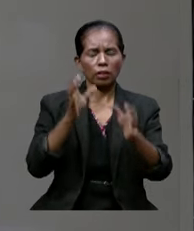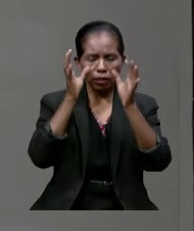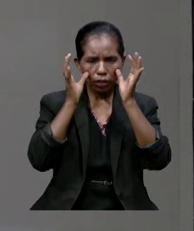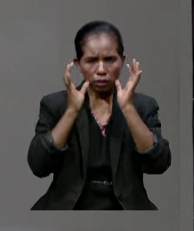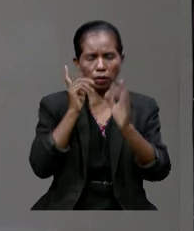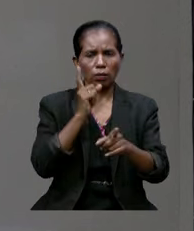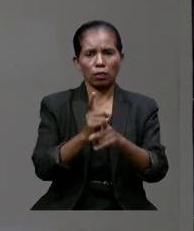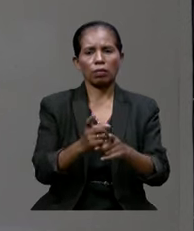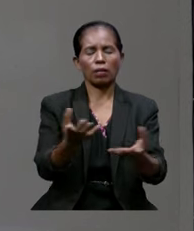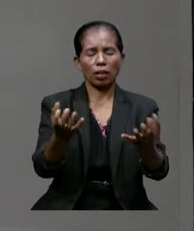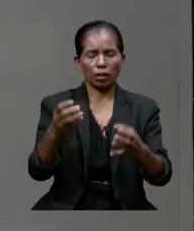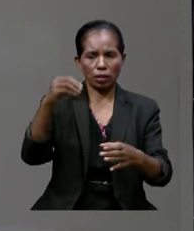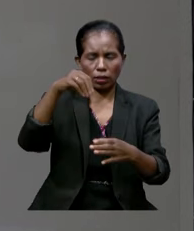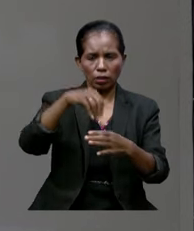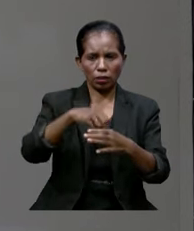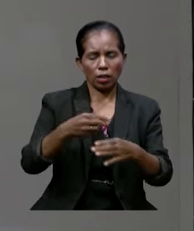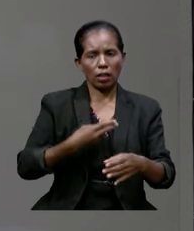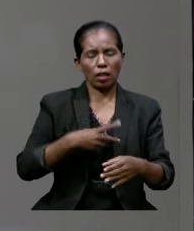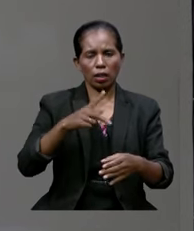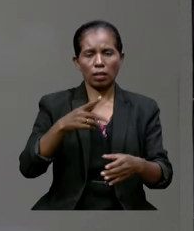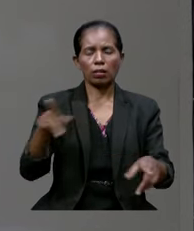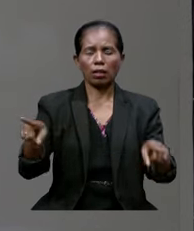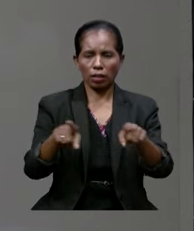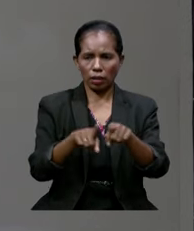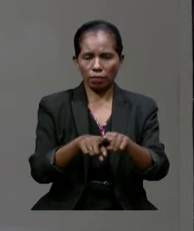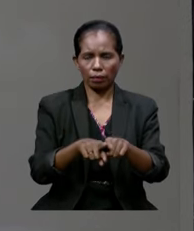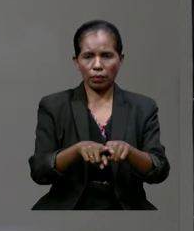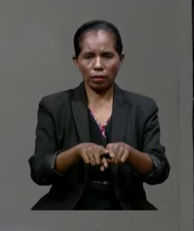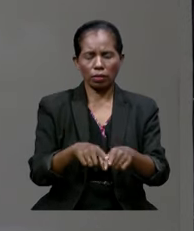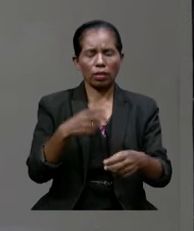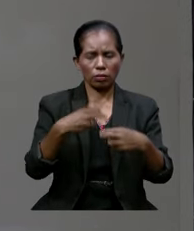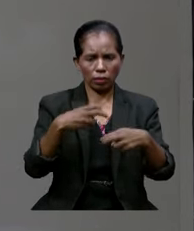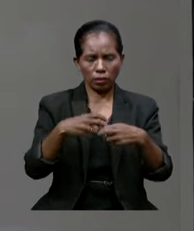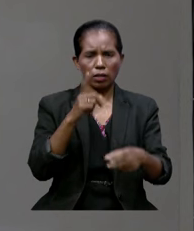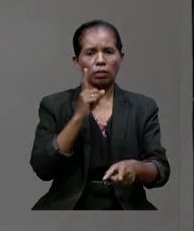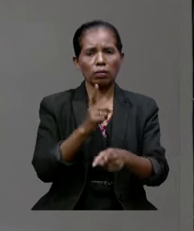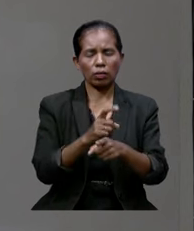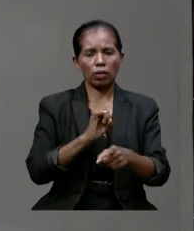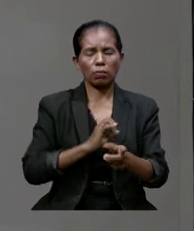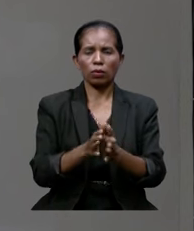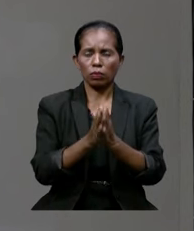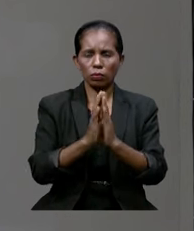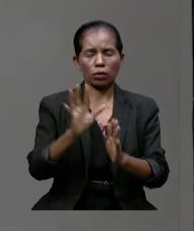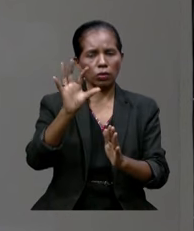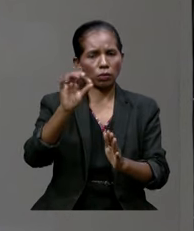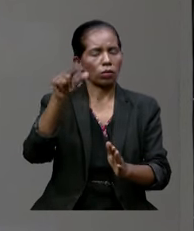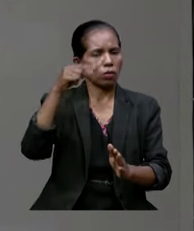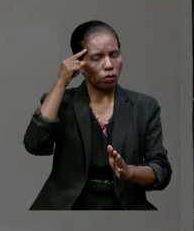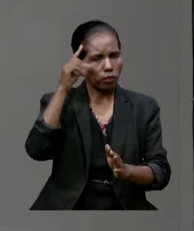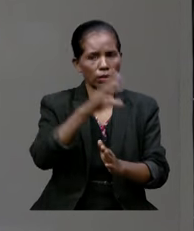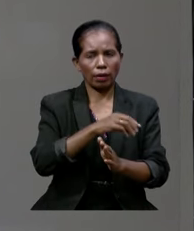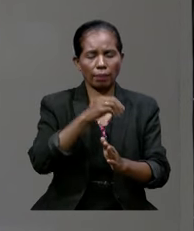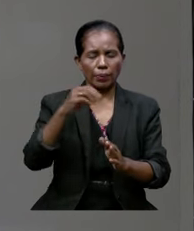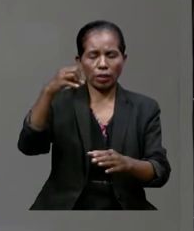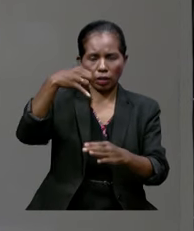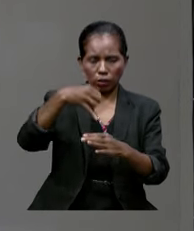wang koko abel akar kik volveto ha halok si anesan kistau sirane grave tebas hoitane amihusuban no goberno constitucional atu